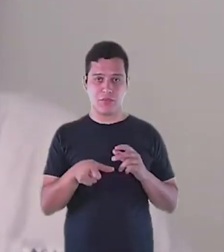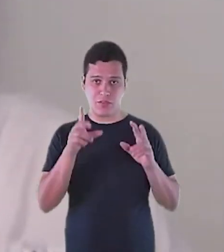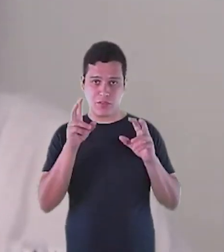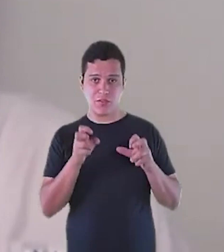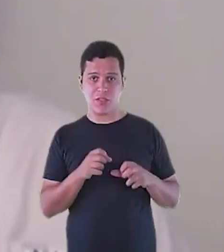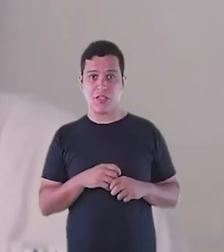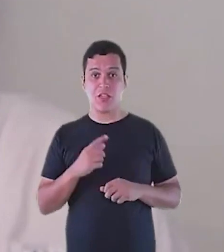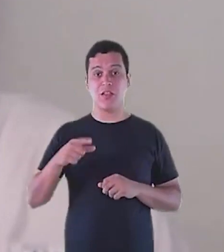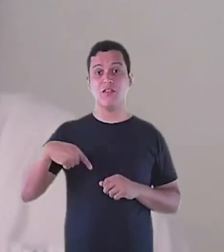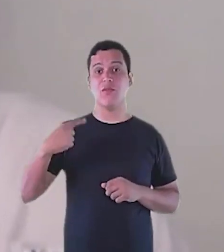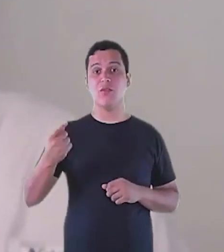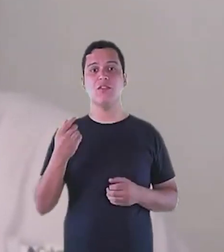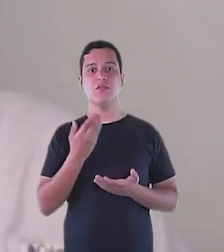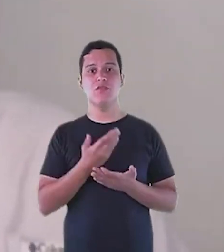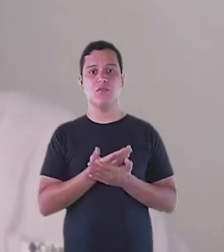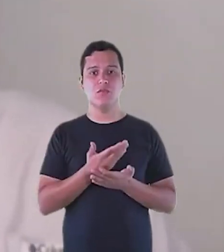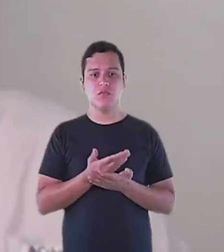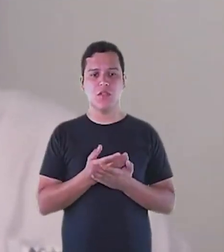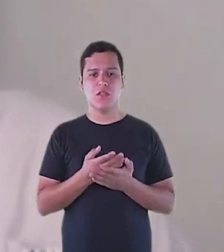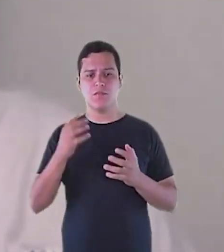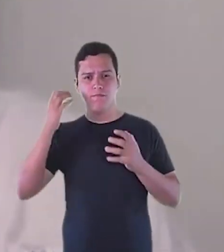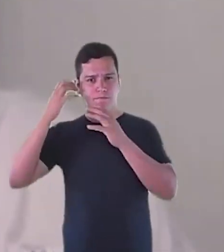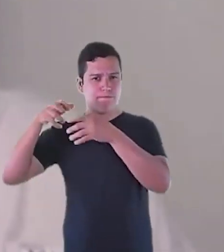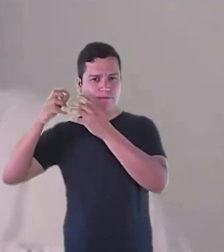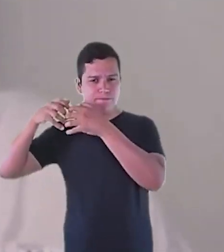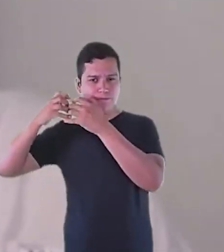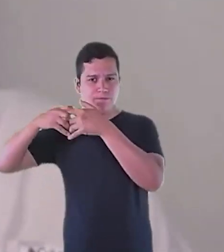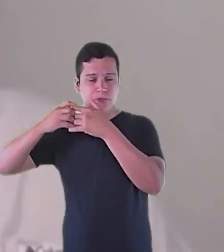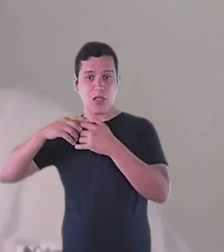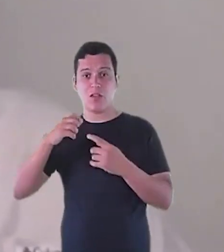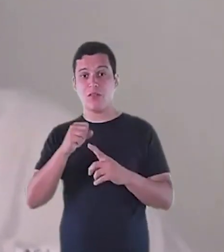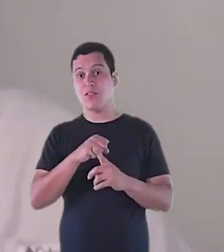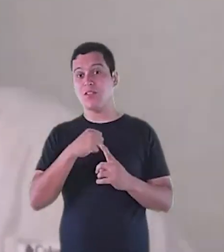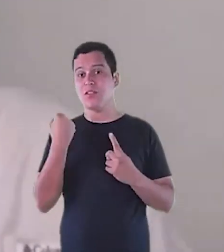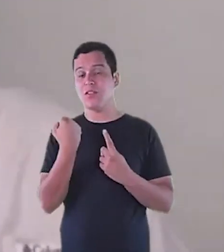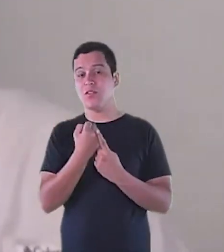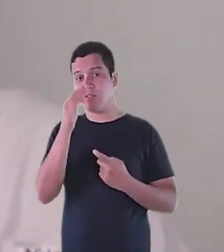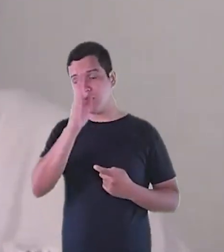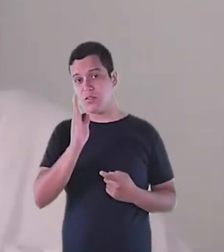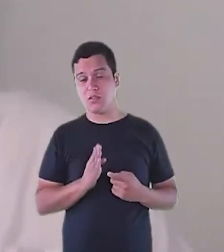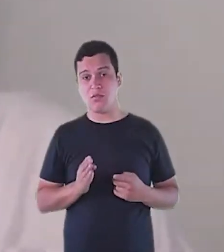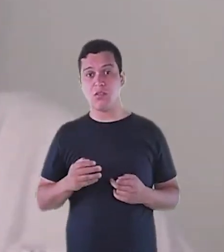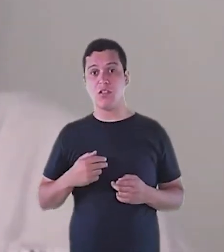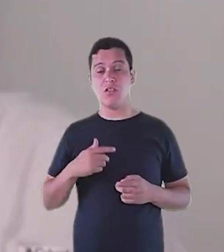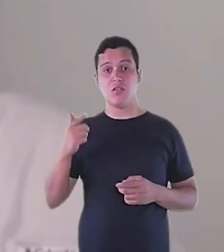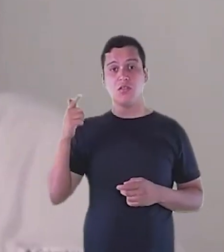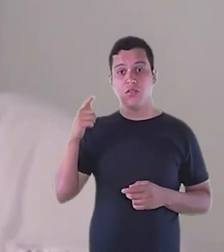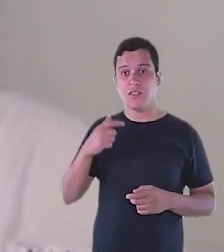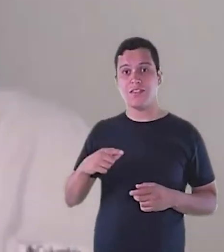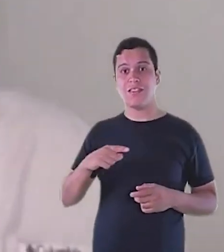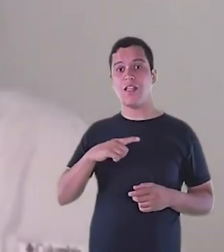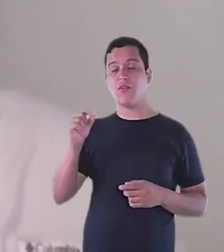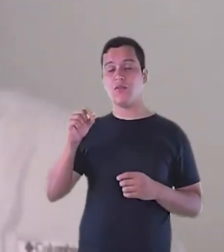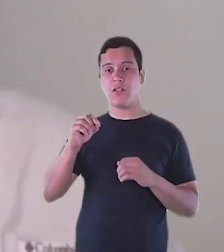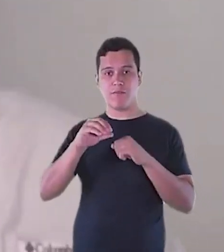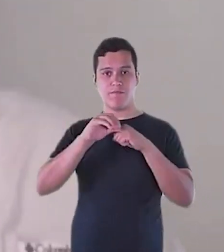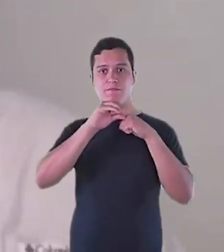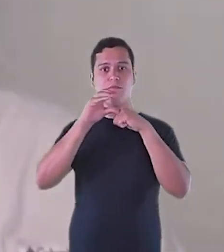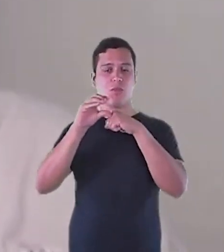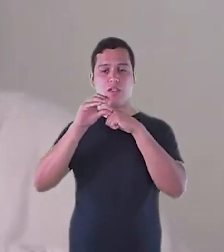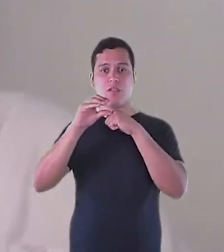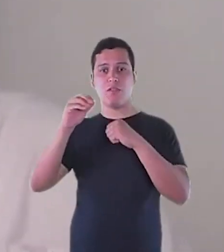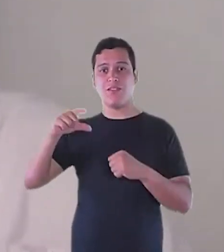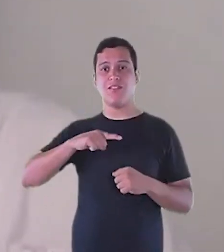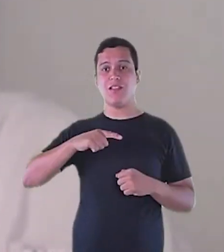sim, estudando, refletindo, para que a sociedade brasileira se conscientize finalmente que nós temos um